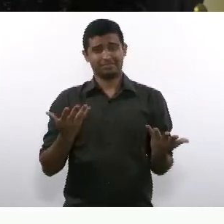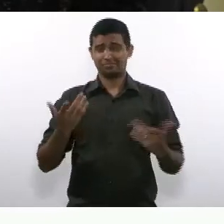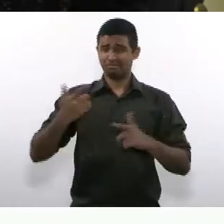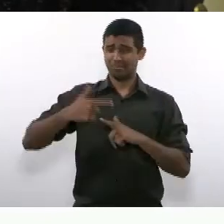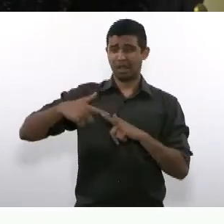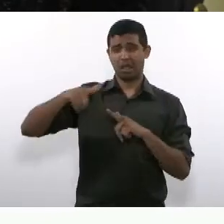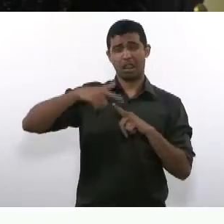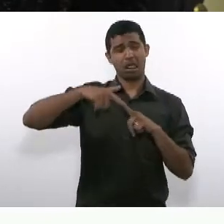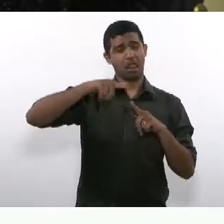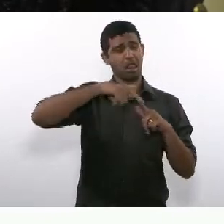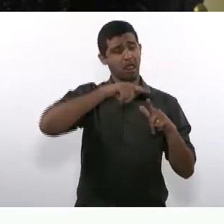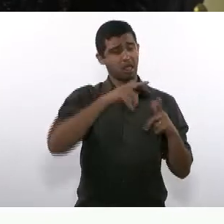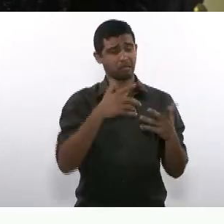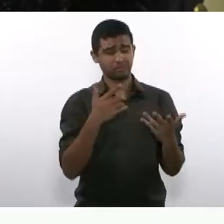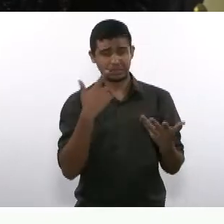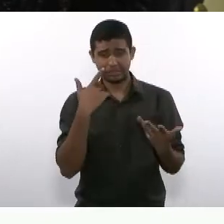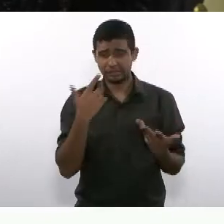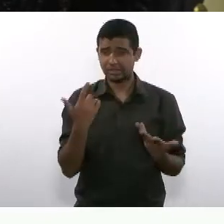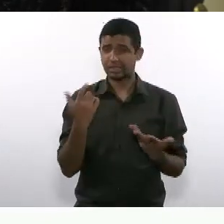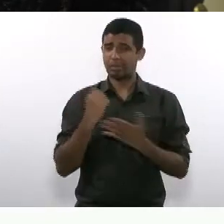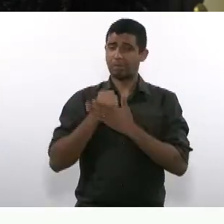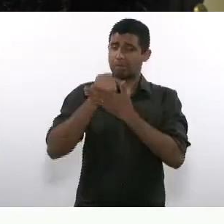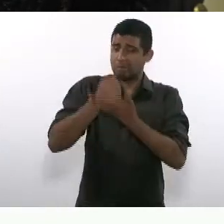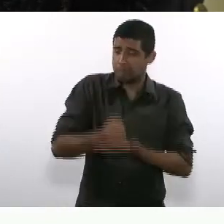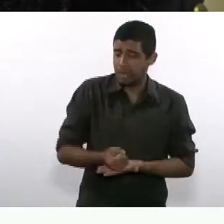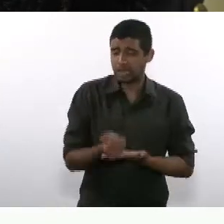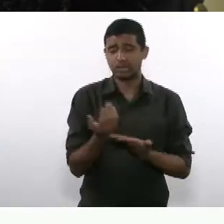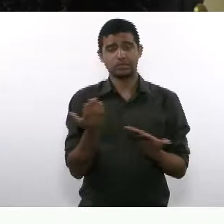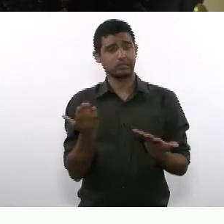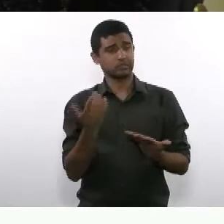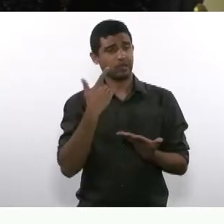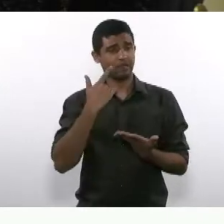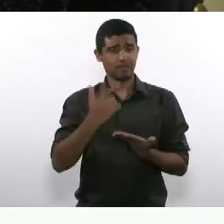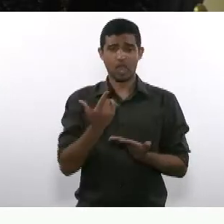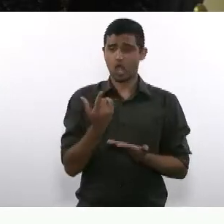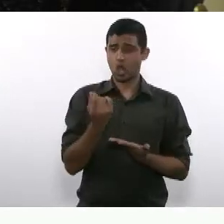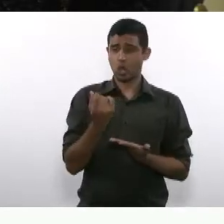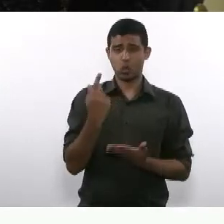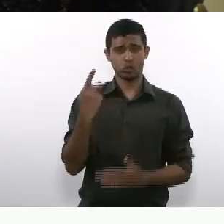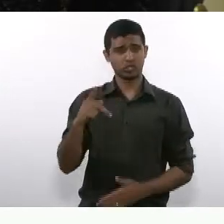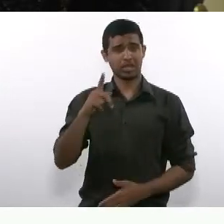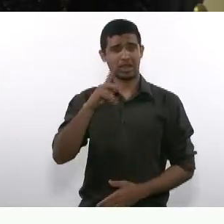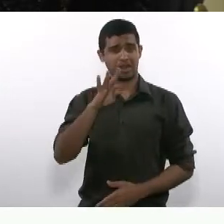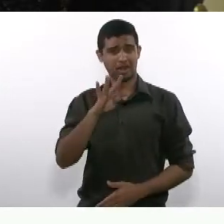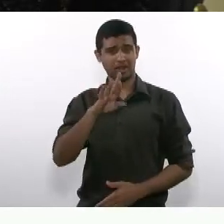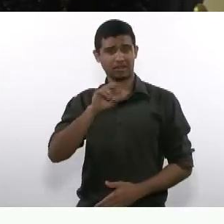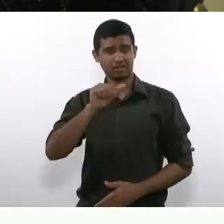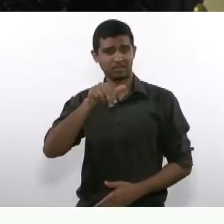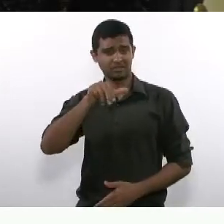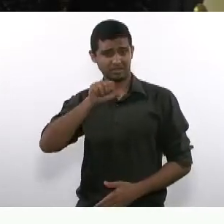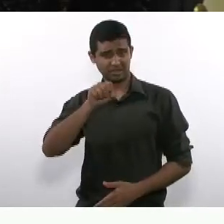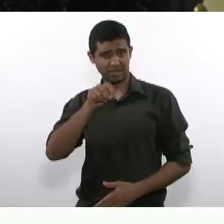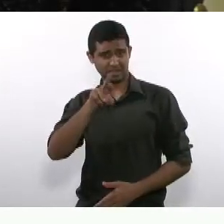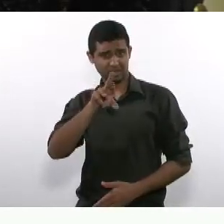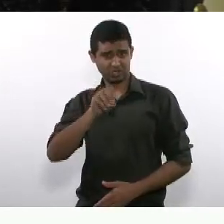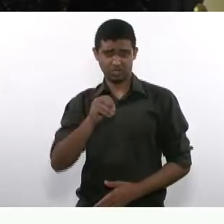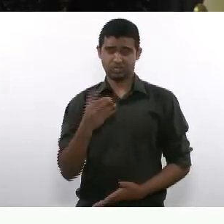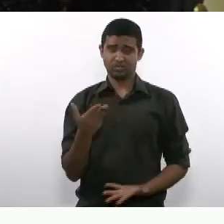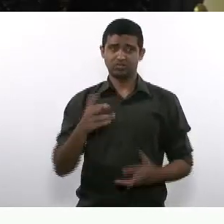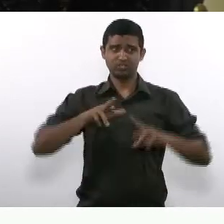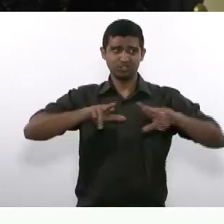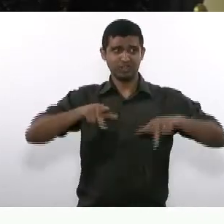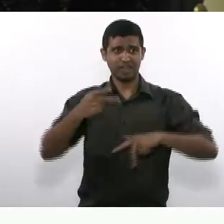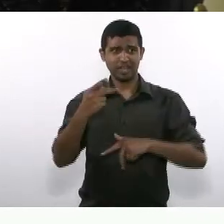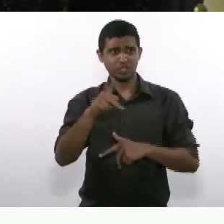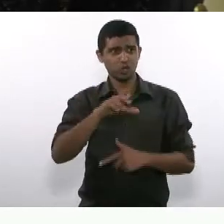paquidérmico que a gente carrega nas costas, haja vista que o custeio da Turisrio é totalmente discrepante aos demais organismos do Estado.